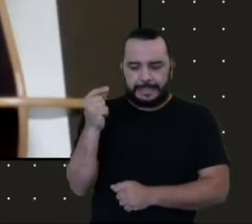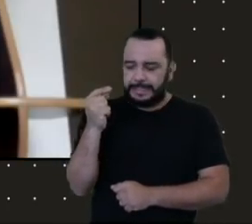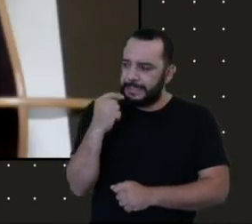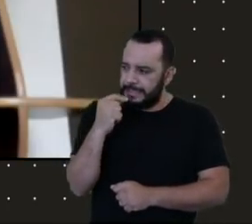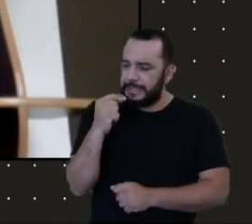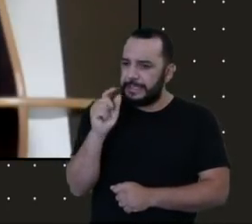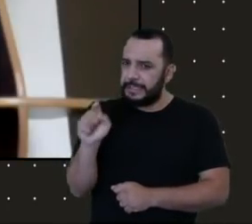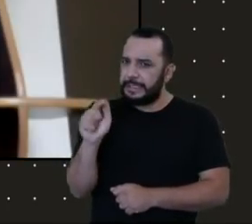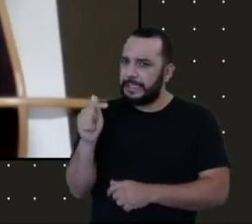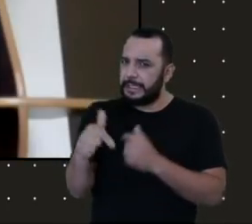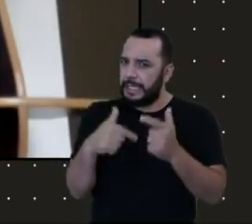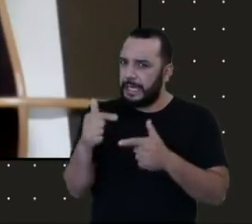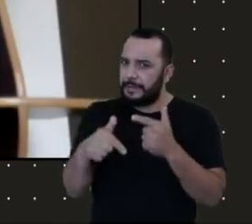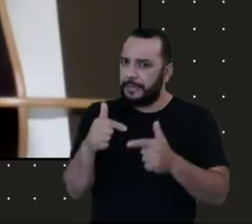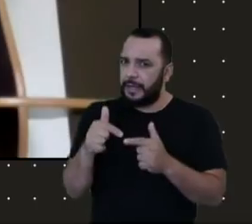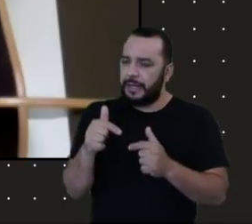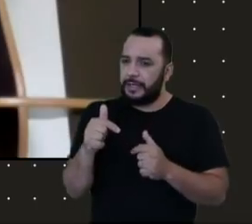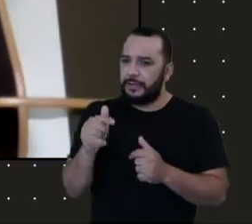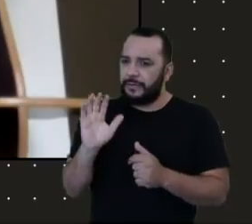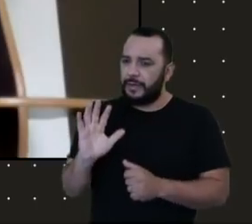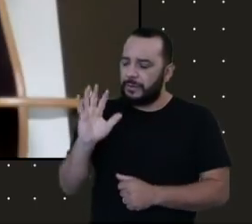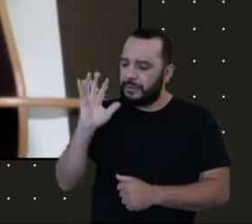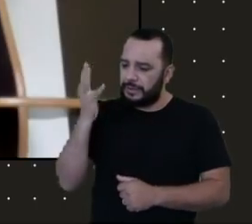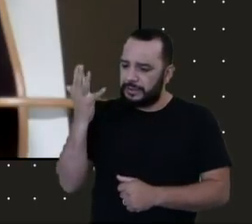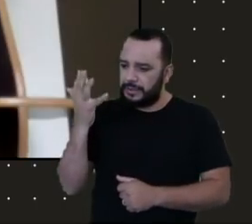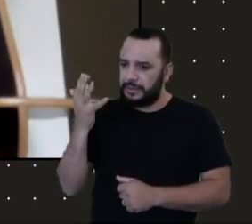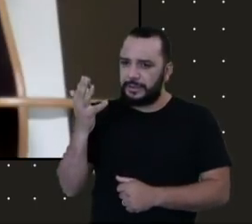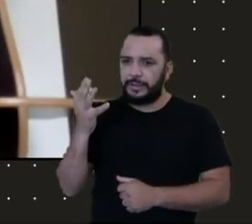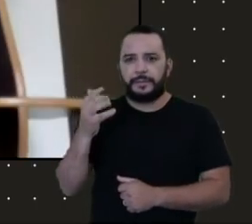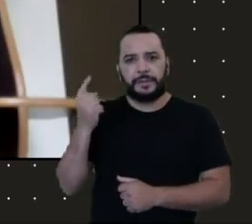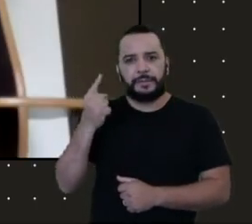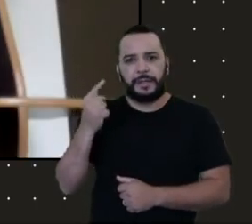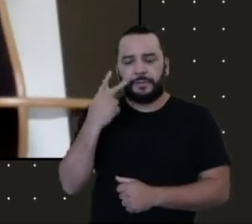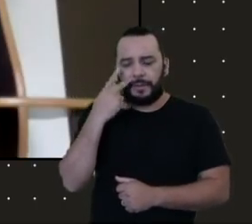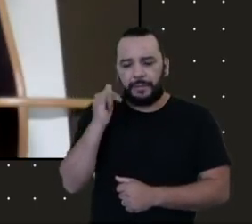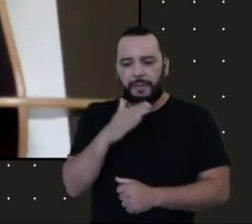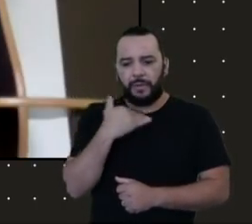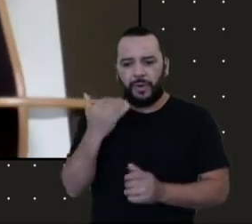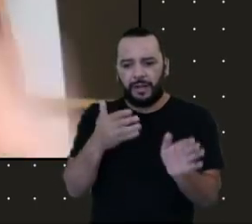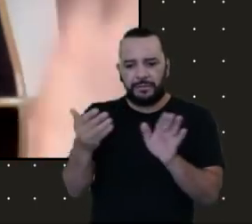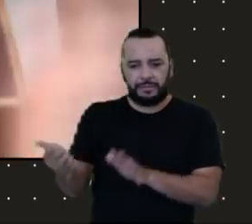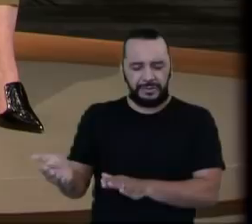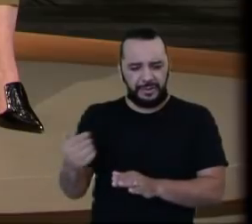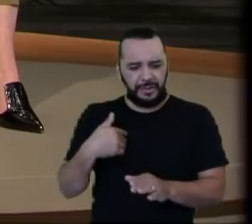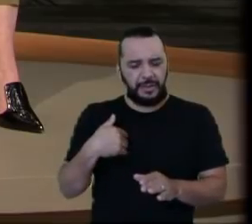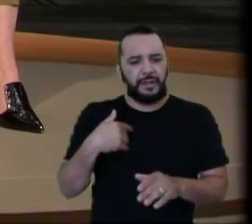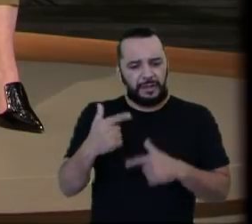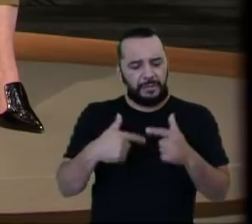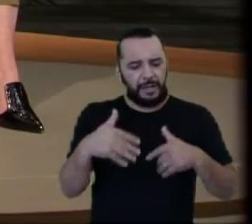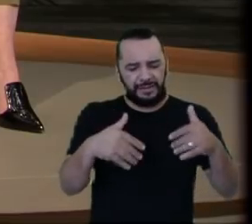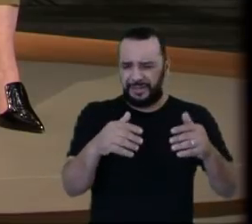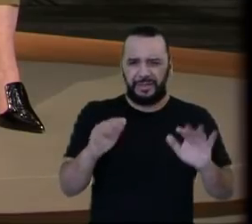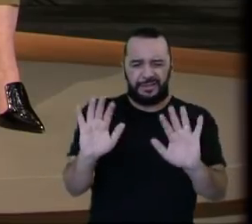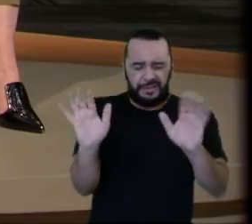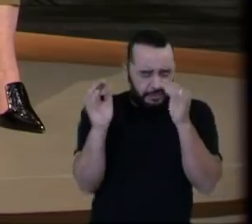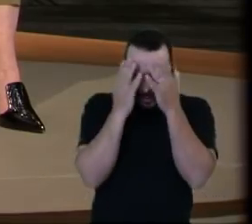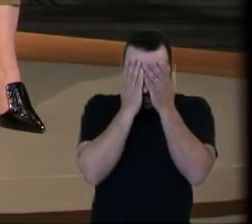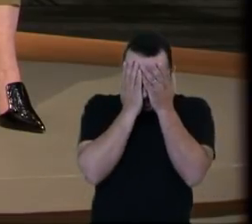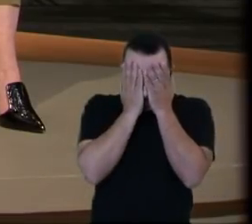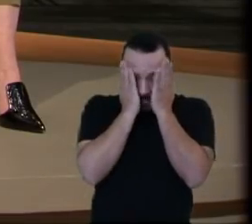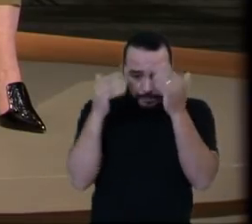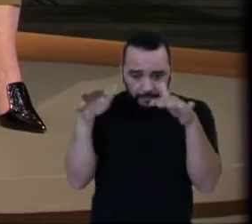que eu estava fazendo, escrevendo a dramaturgia, eu estava em cartaz em São Paulo com a Clarice. Eu tive